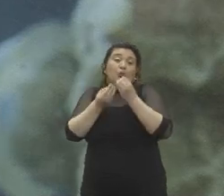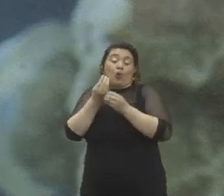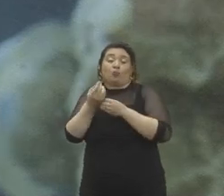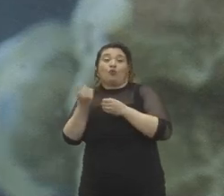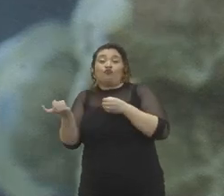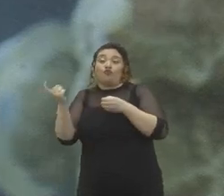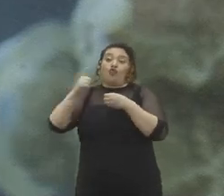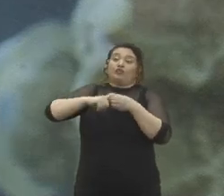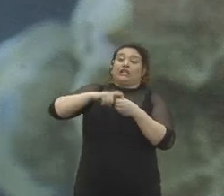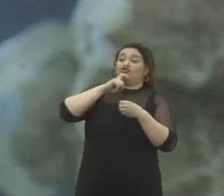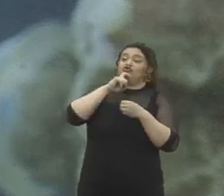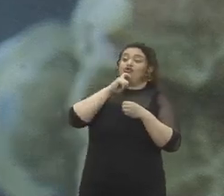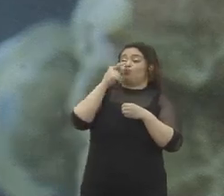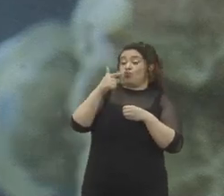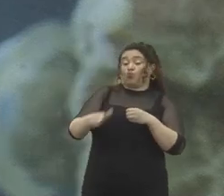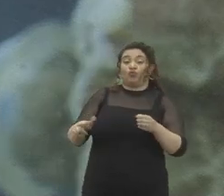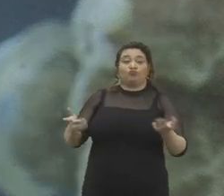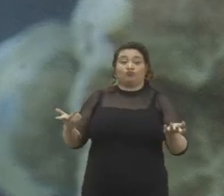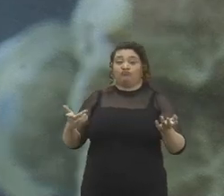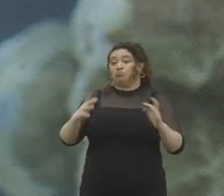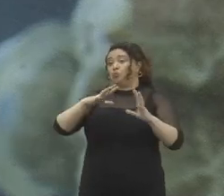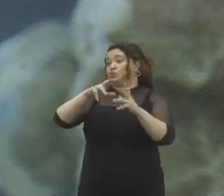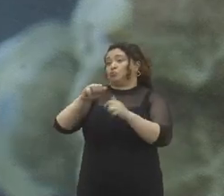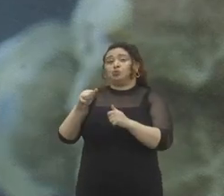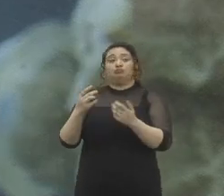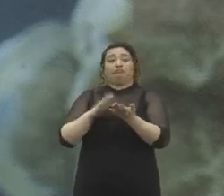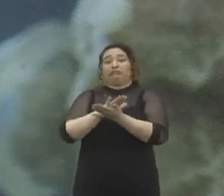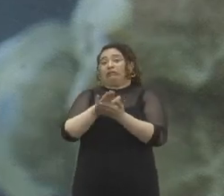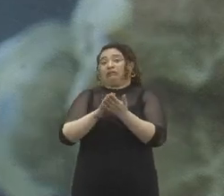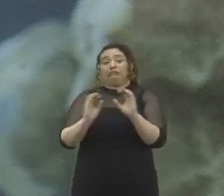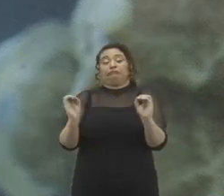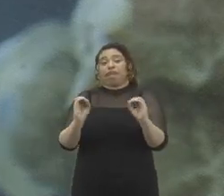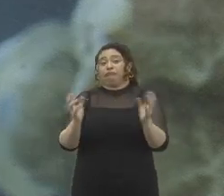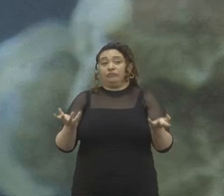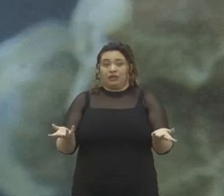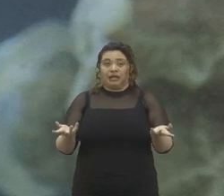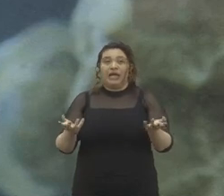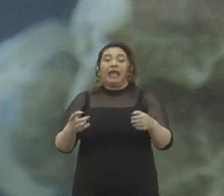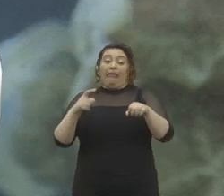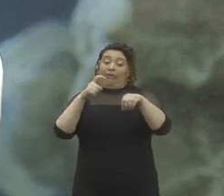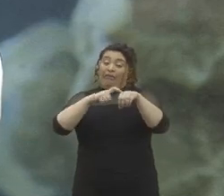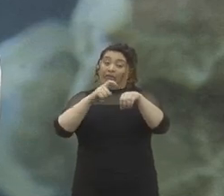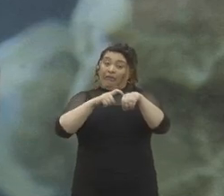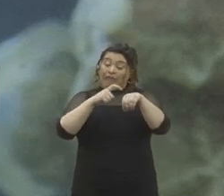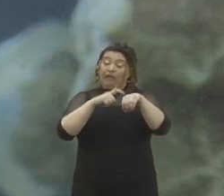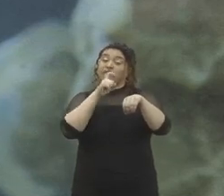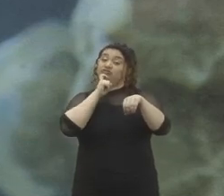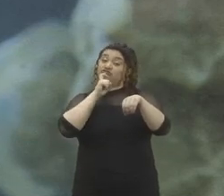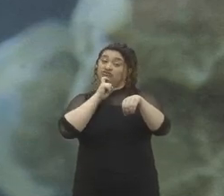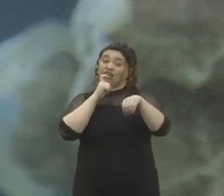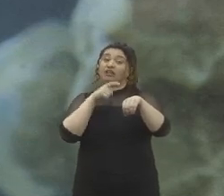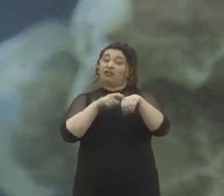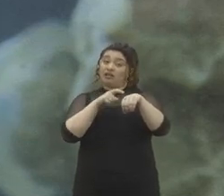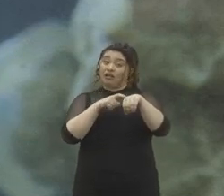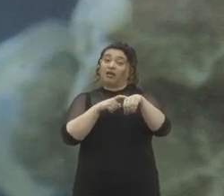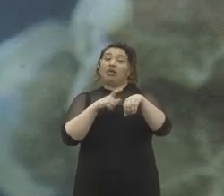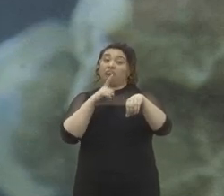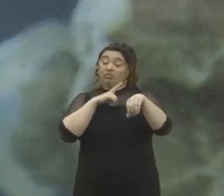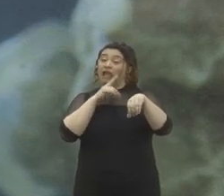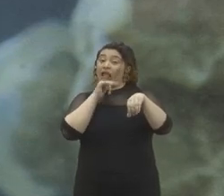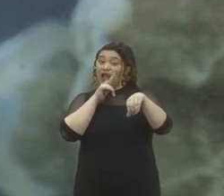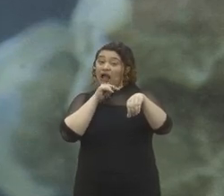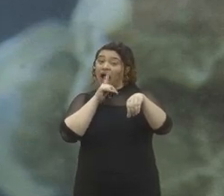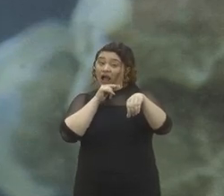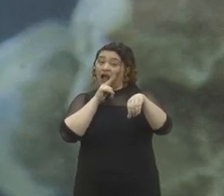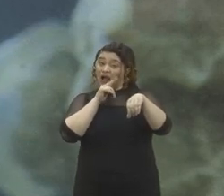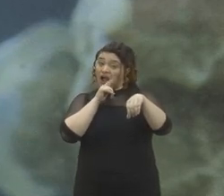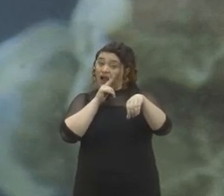recongelar geleiras em nenhum lugar do mundo nenhum lugar do planeta e essa geleira em particular ela tem água suficiente em